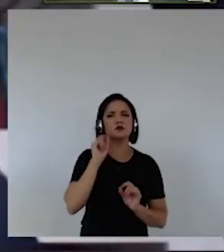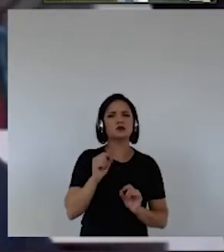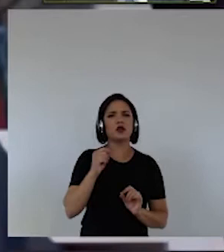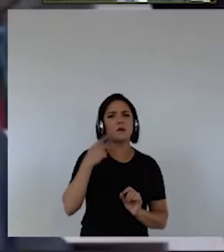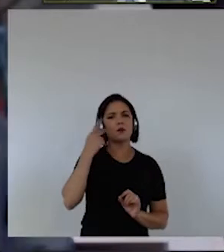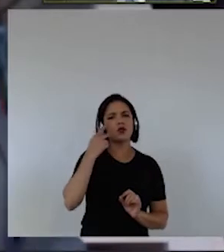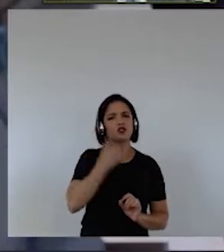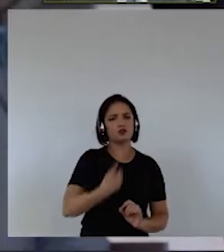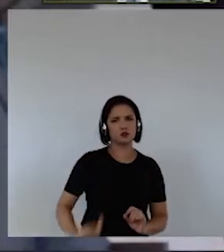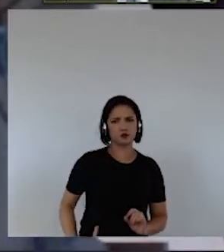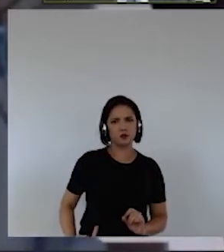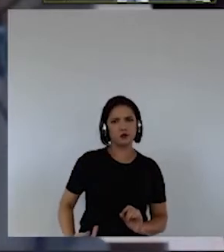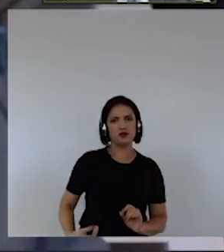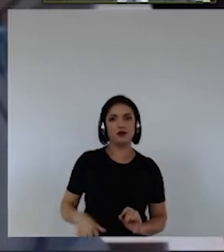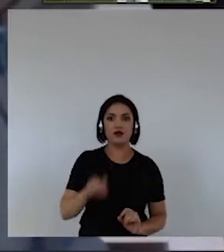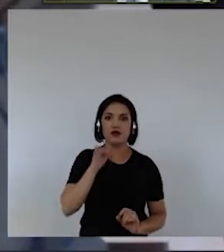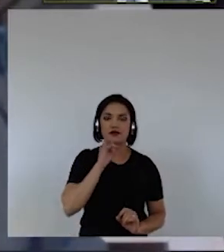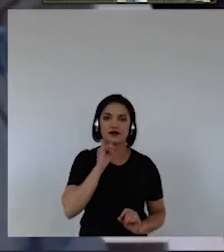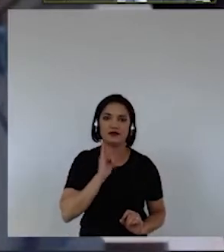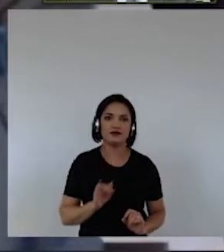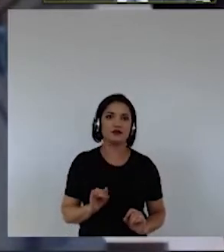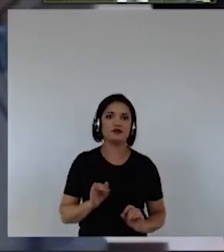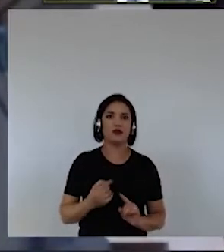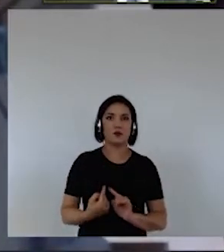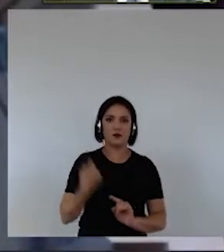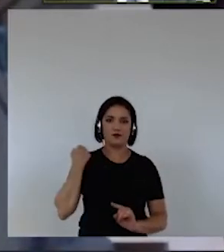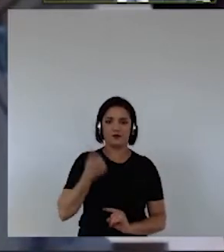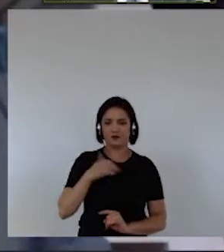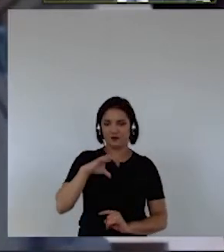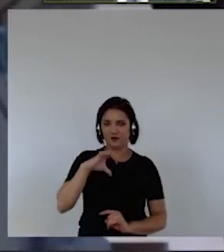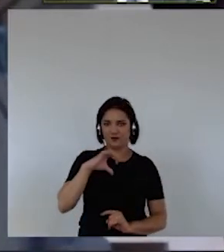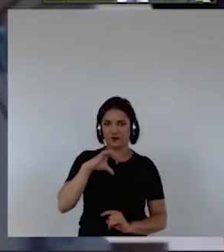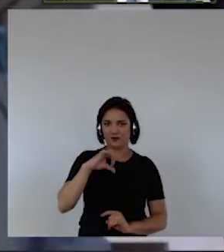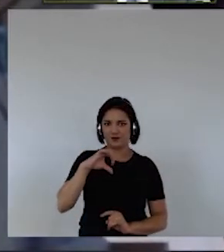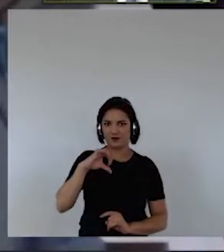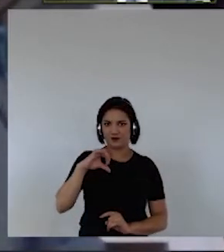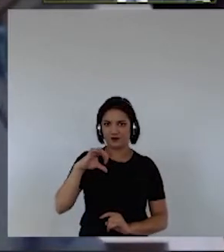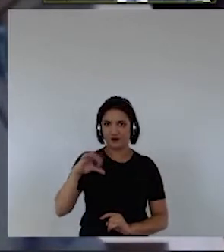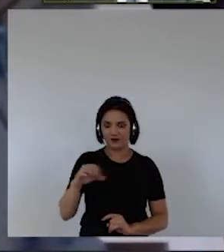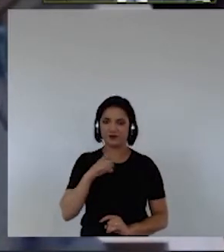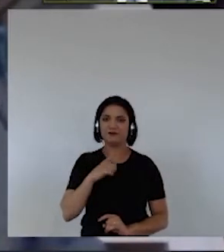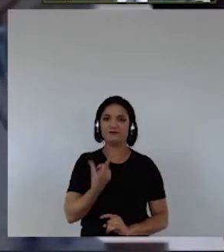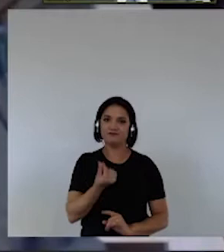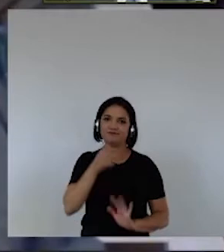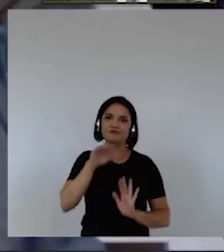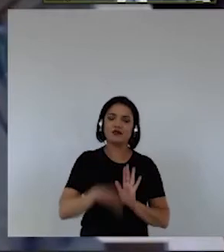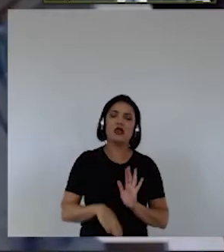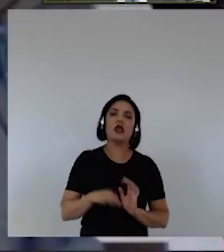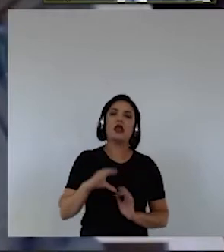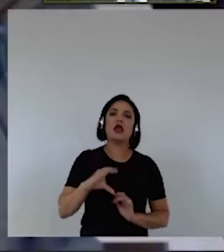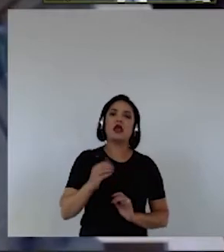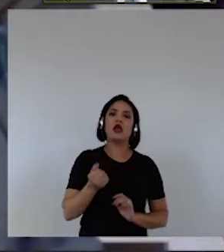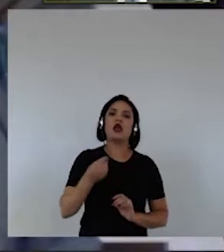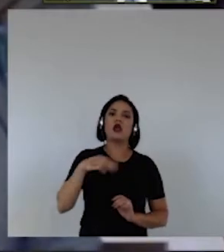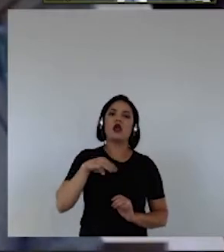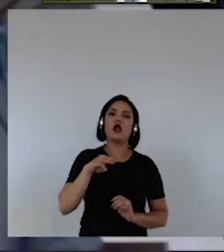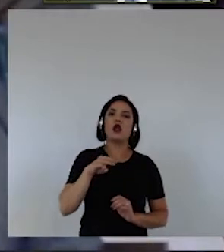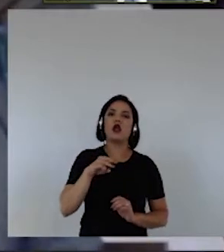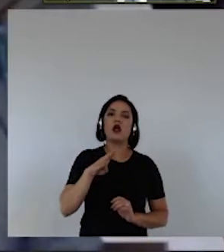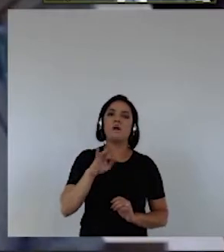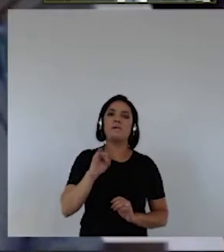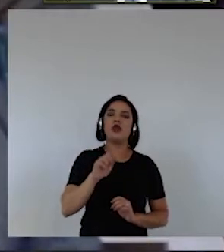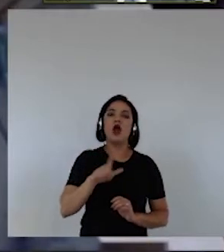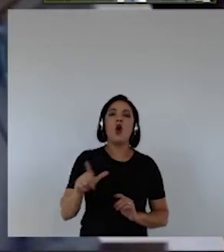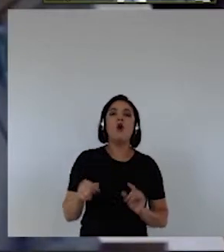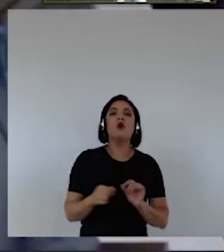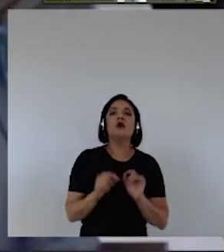pública, como a gente vê, por exemplo, na desvalorização de 99, cambial, né, que tem um voto lapidado do ministro Luiz Felipe Salomão, que